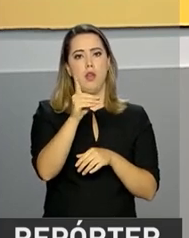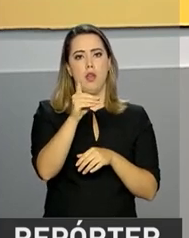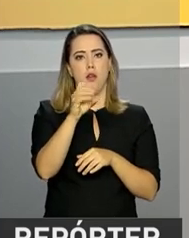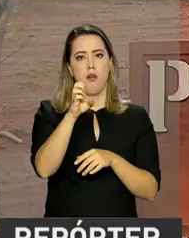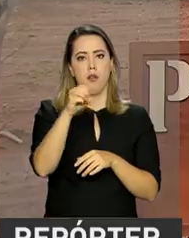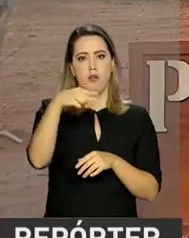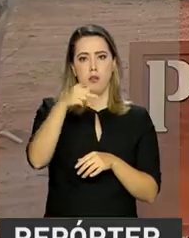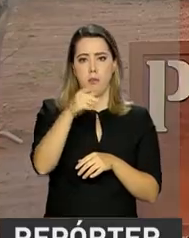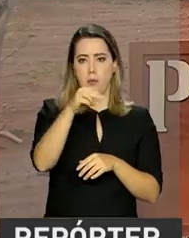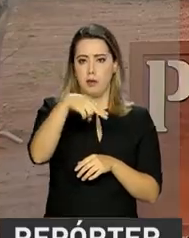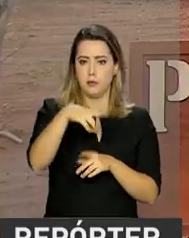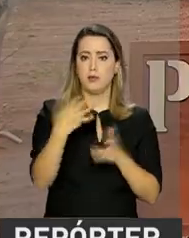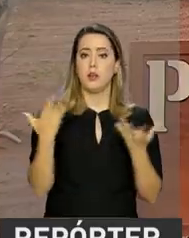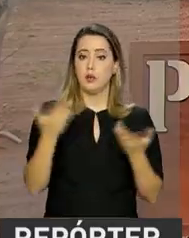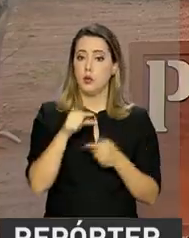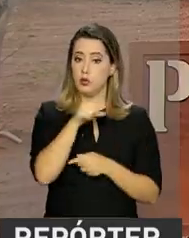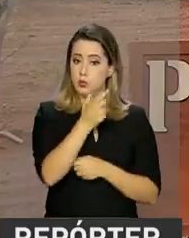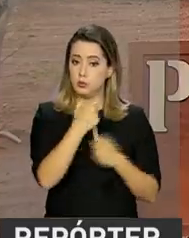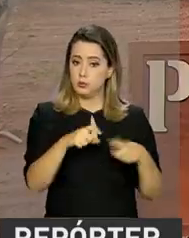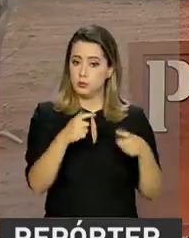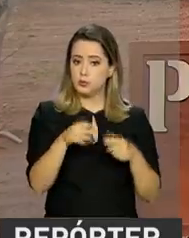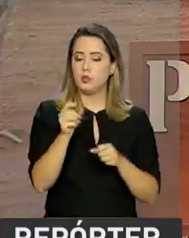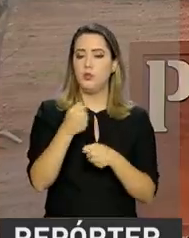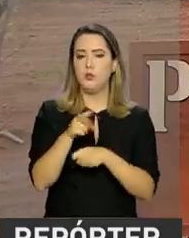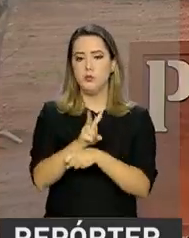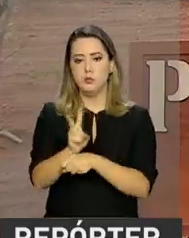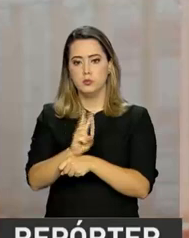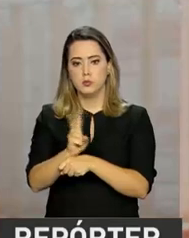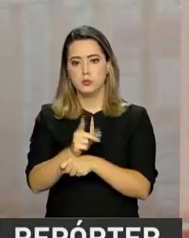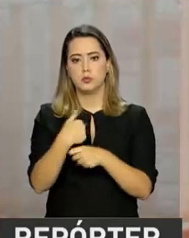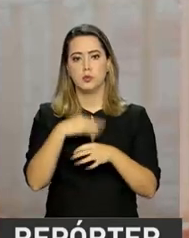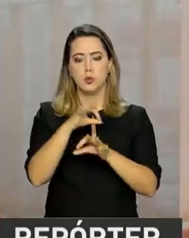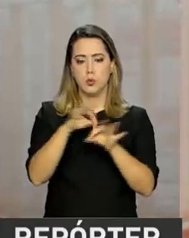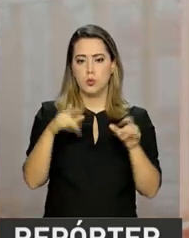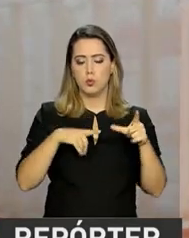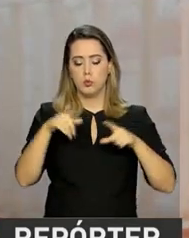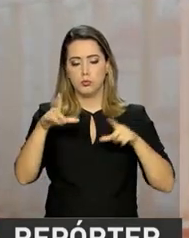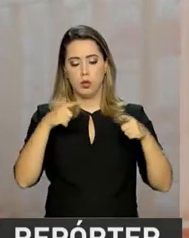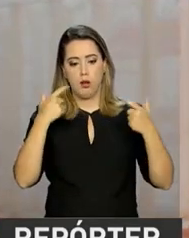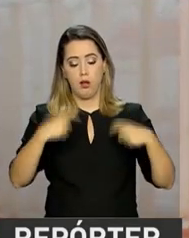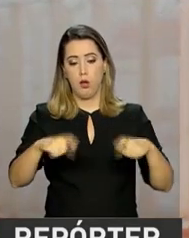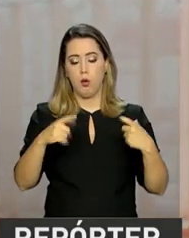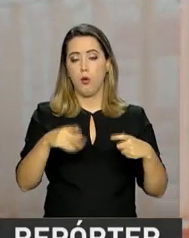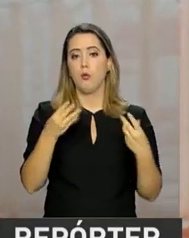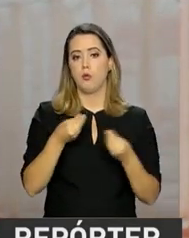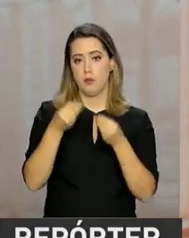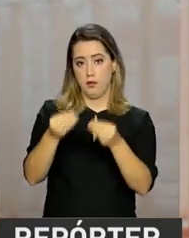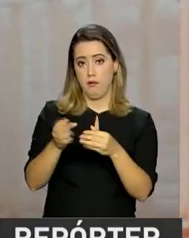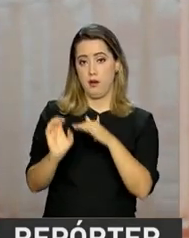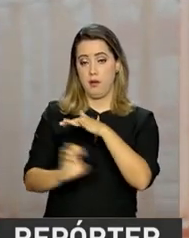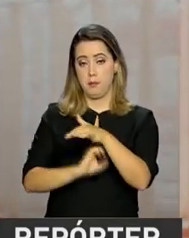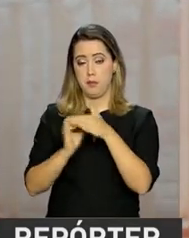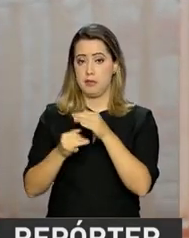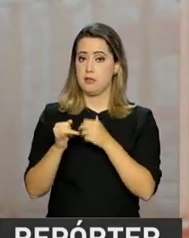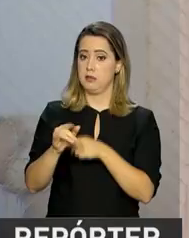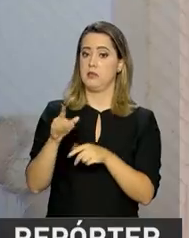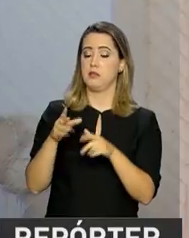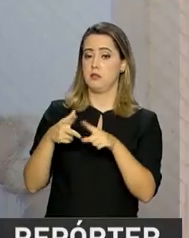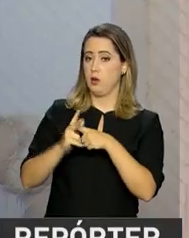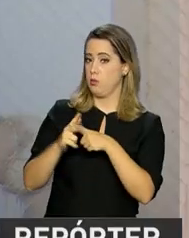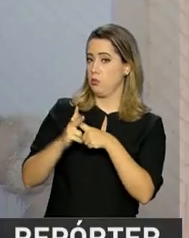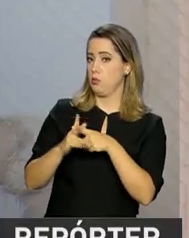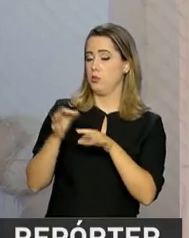Nacional. Agora cabe à instituição fazer a fiscalização das instalações para indicar à construtora eventuais